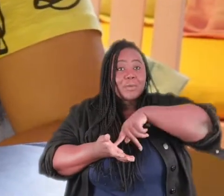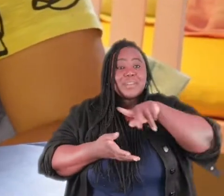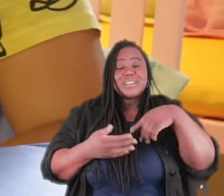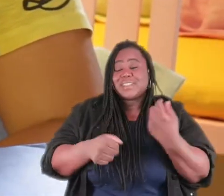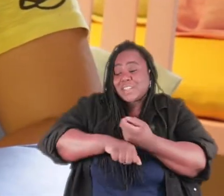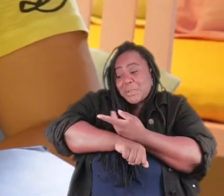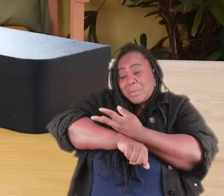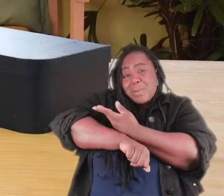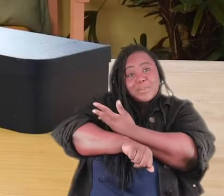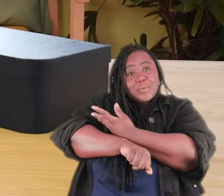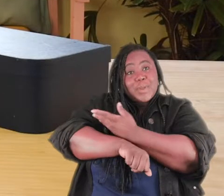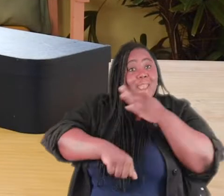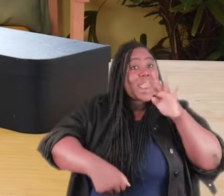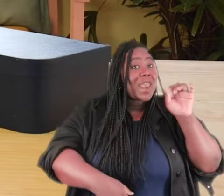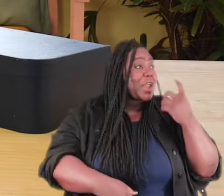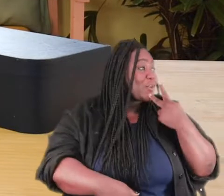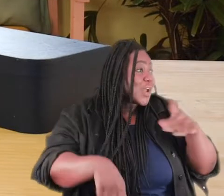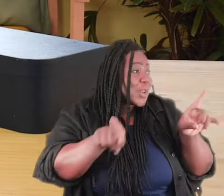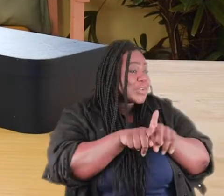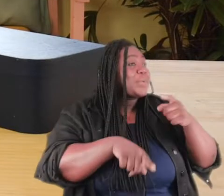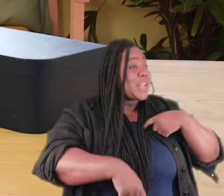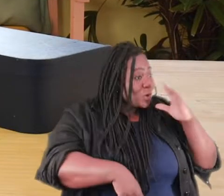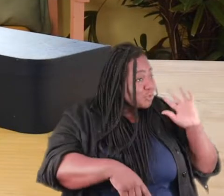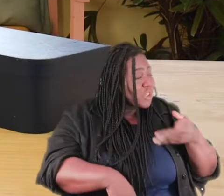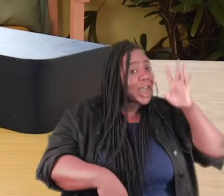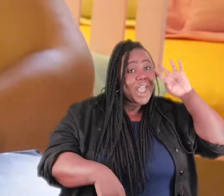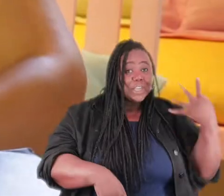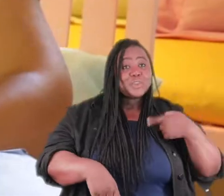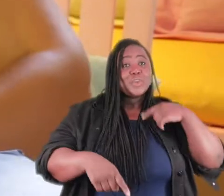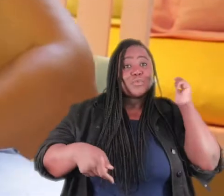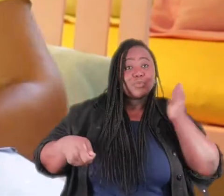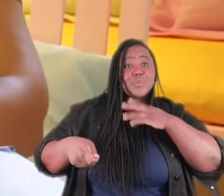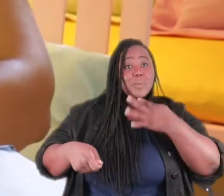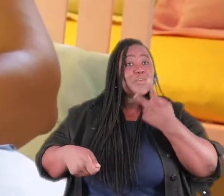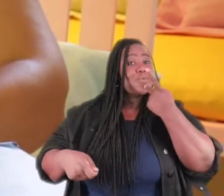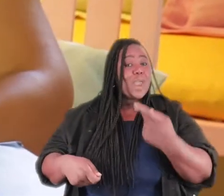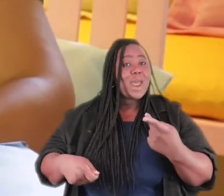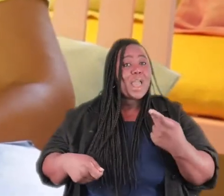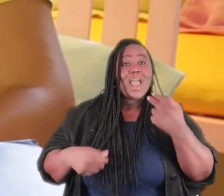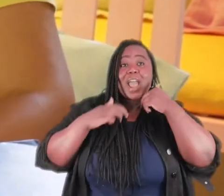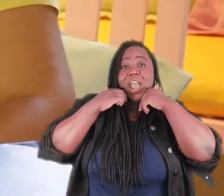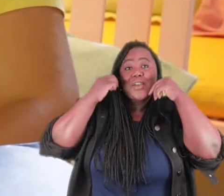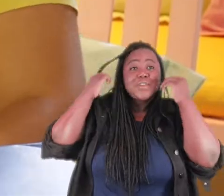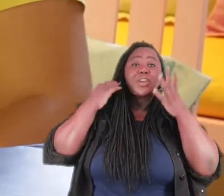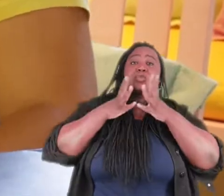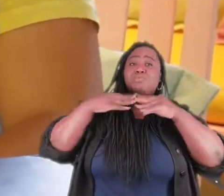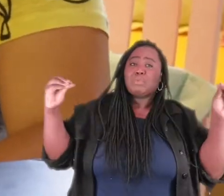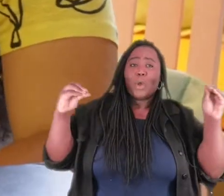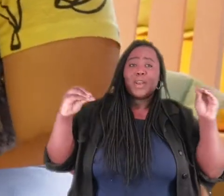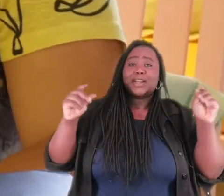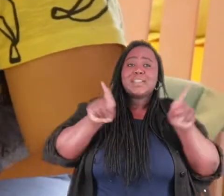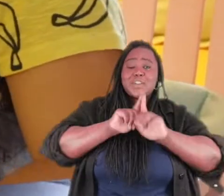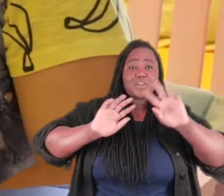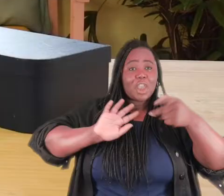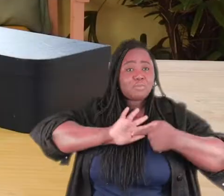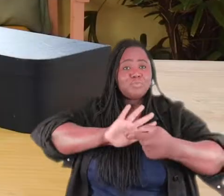que emoção! Theo também se decidiu. Vou do mágico falar. A vergonha foi embora e o